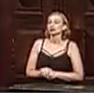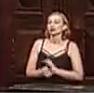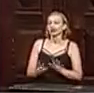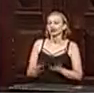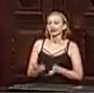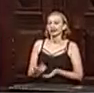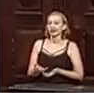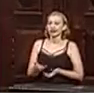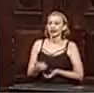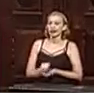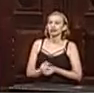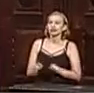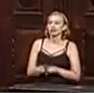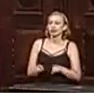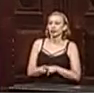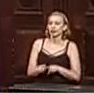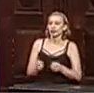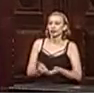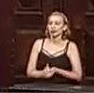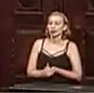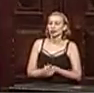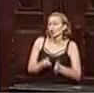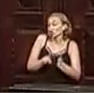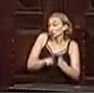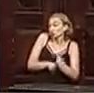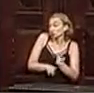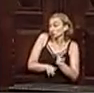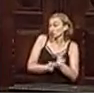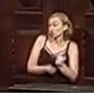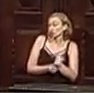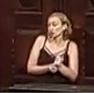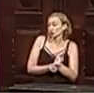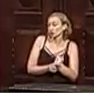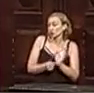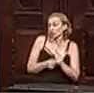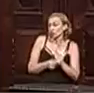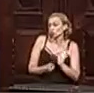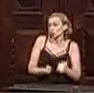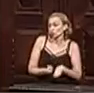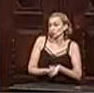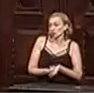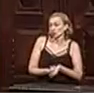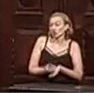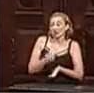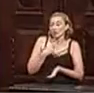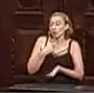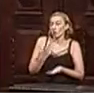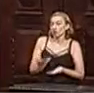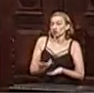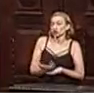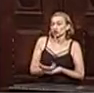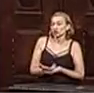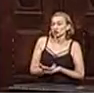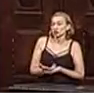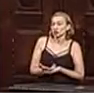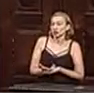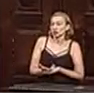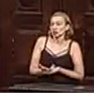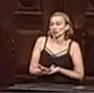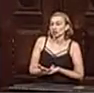uma contrapartida remuneratória a título de compensação, que não pode ser